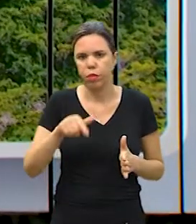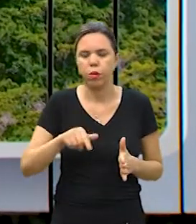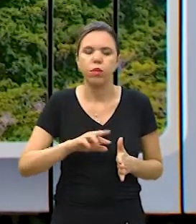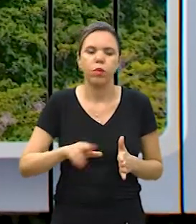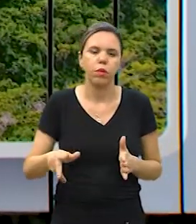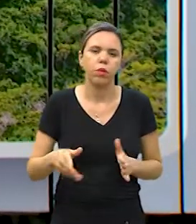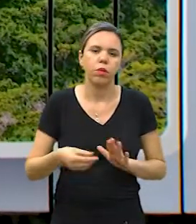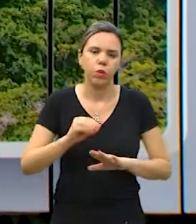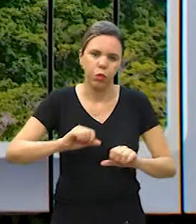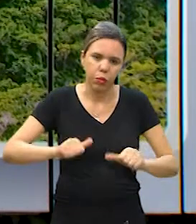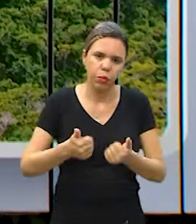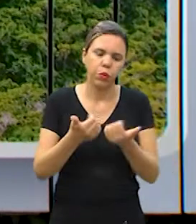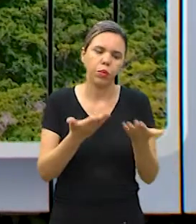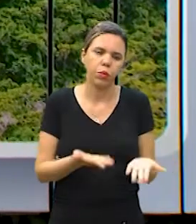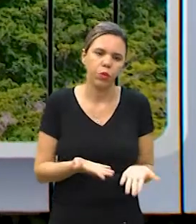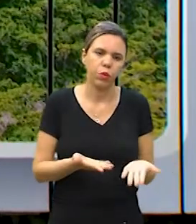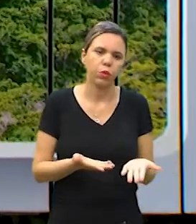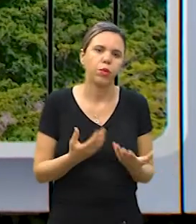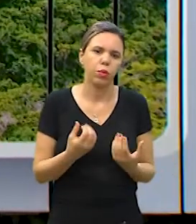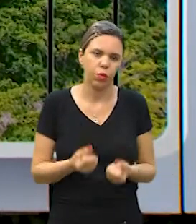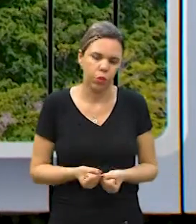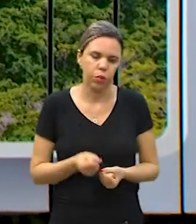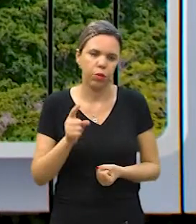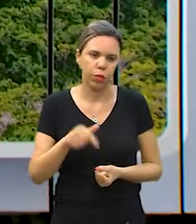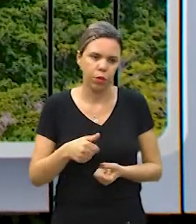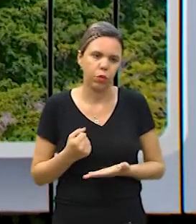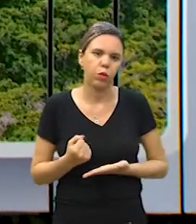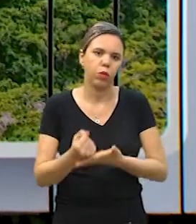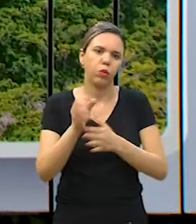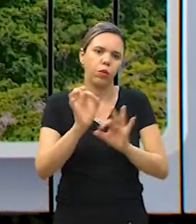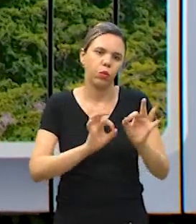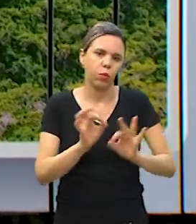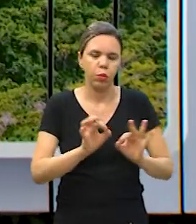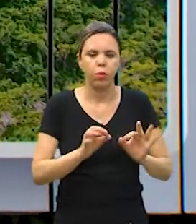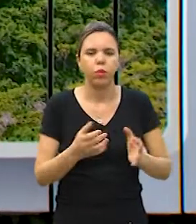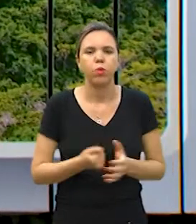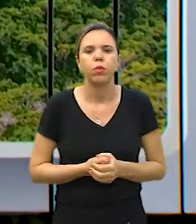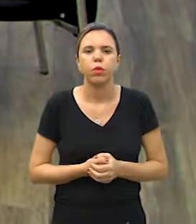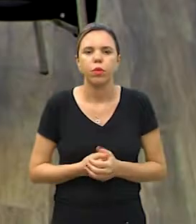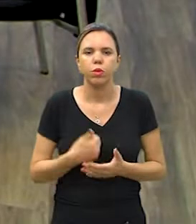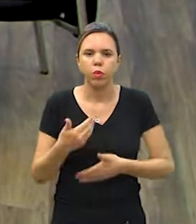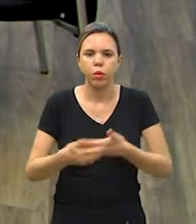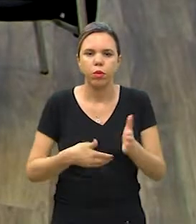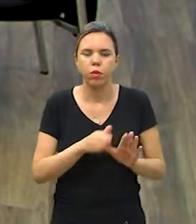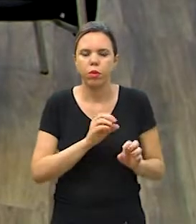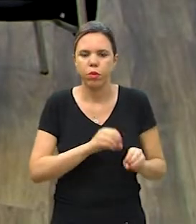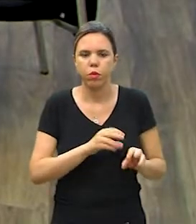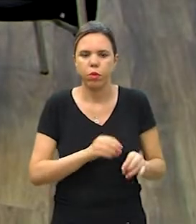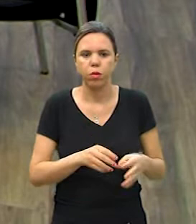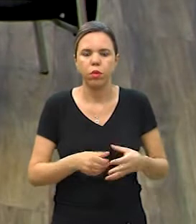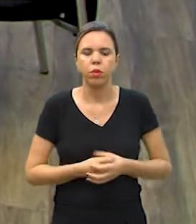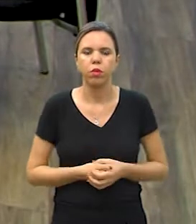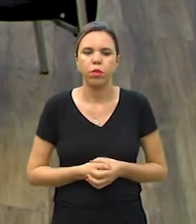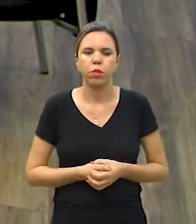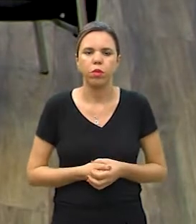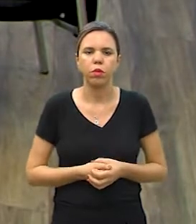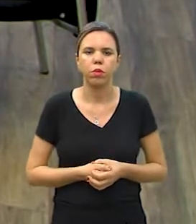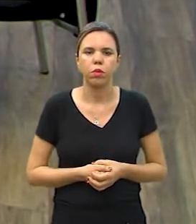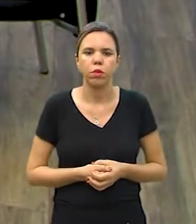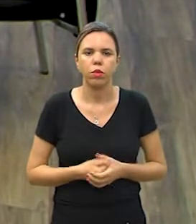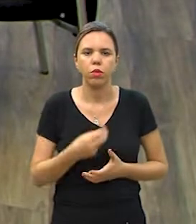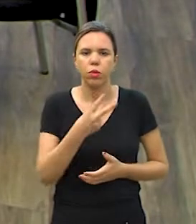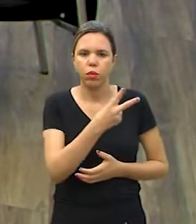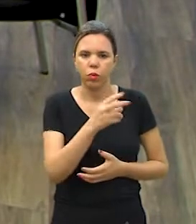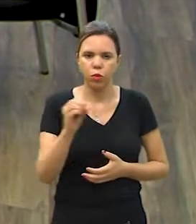o calendário é positivo, vamos admitir que ele ajuda a organizar o processo educativo. São